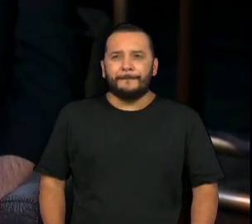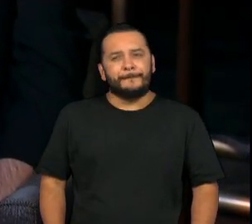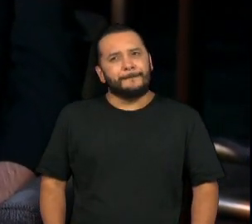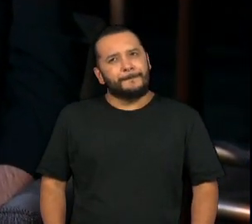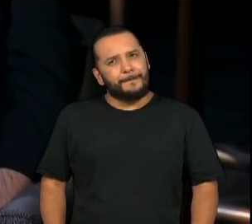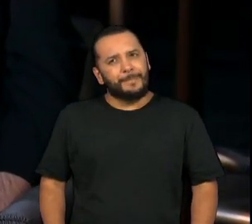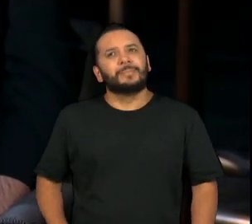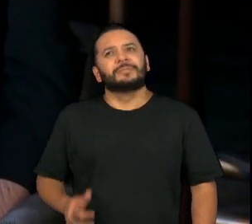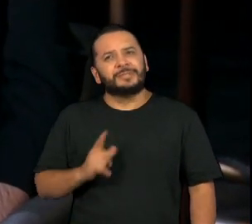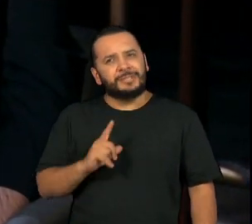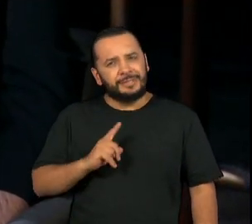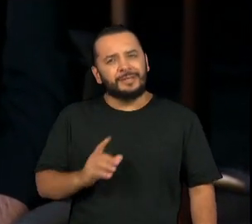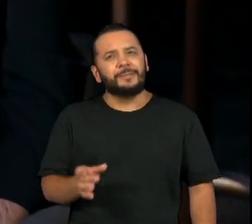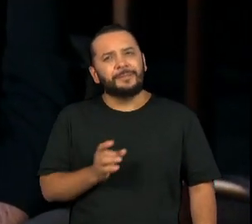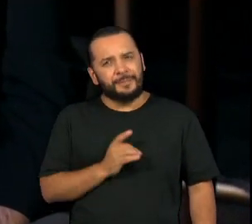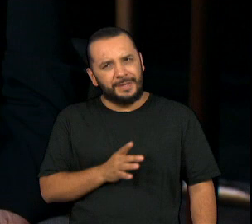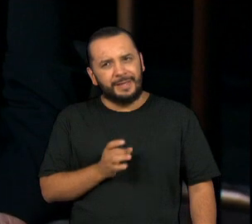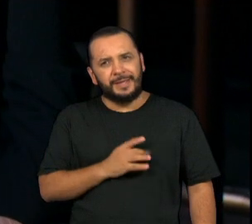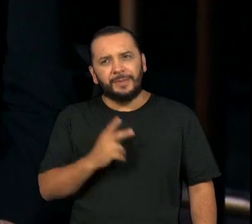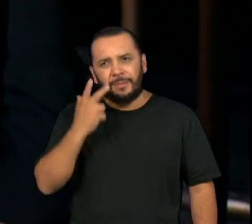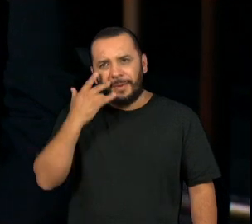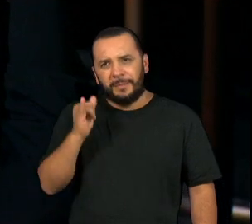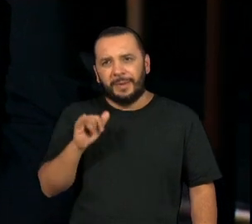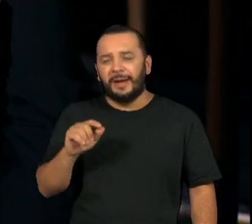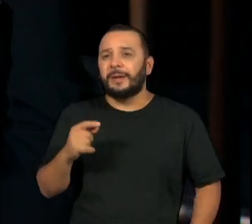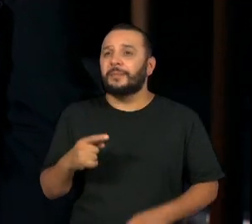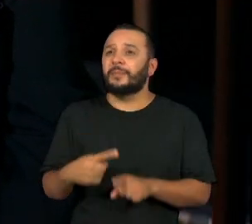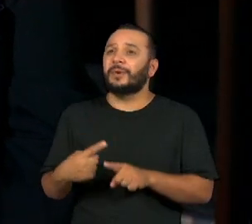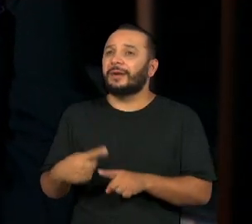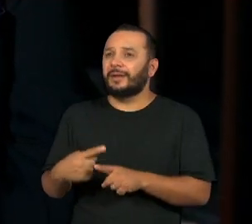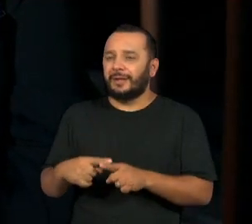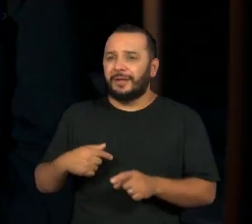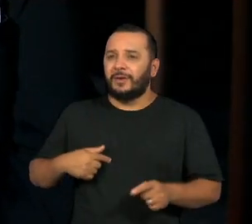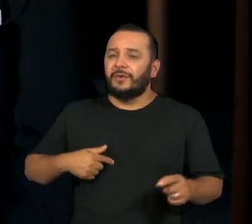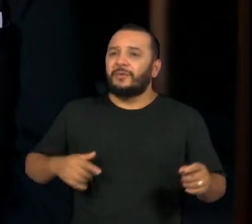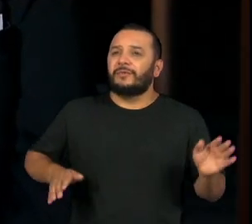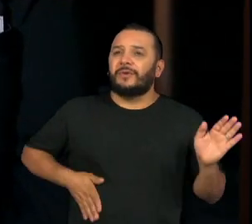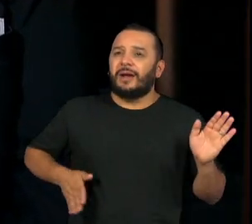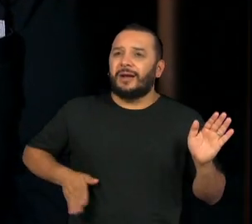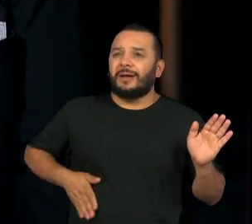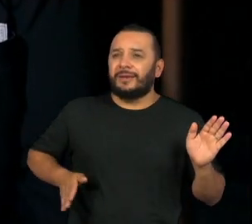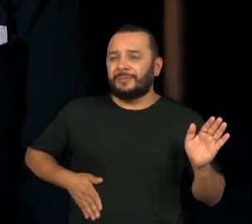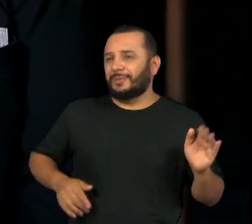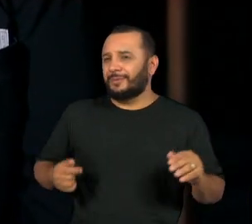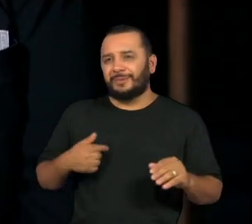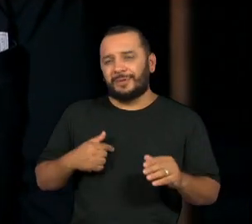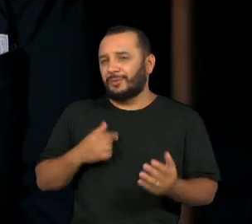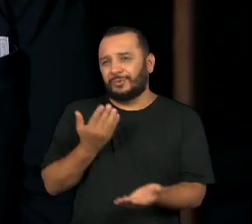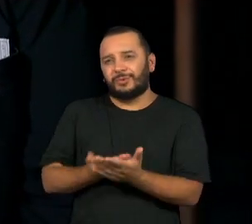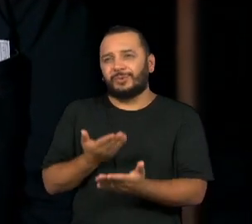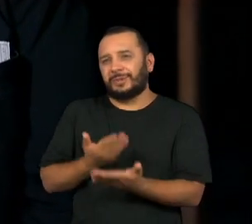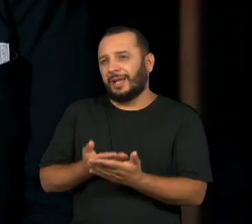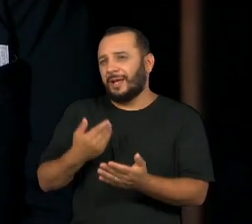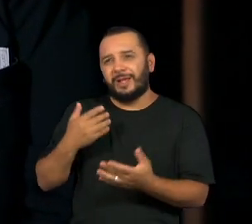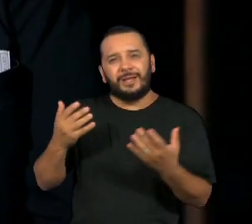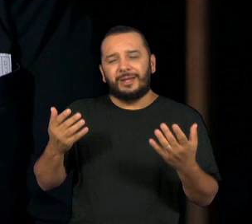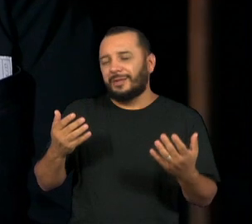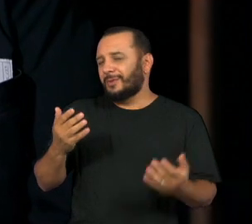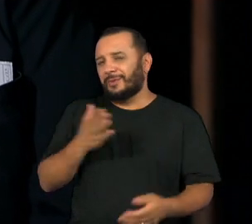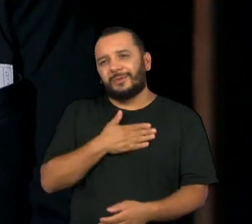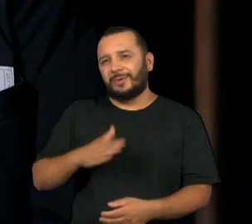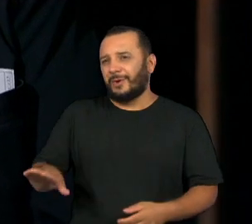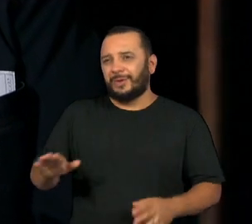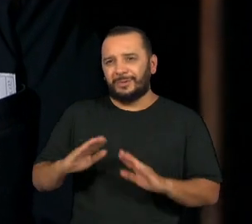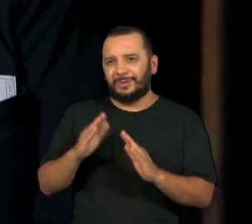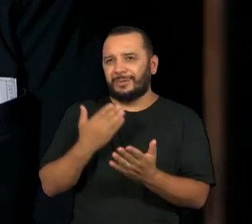Eu tinha medo do meu pai porque eu era muito vagabundo na escola. Muito vagabundo. E eu